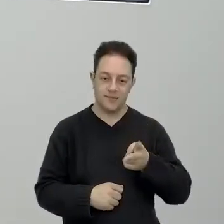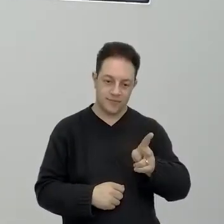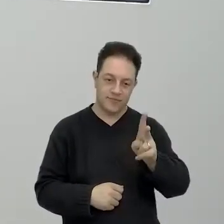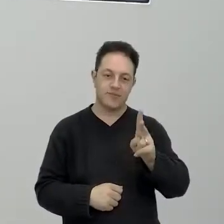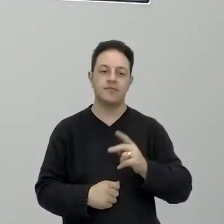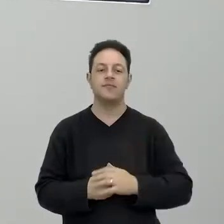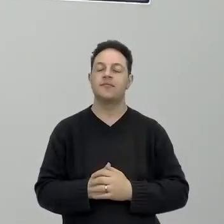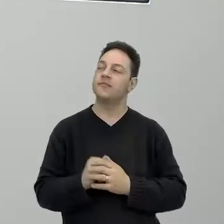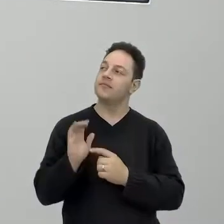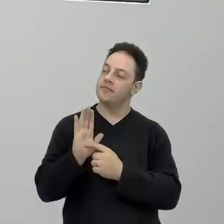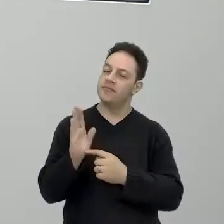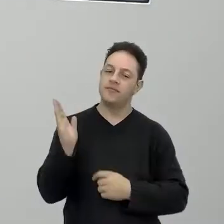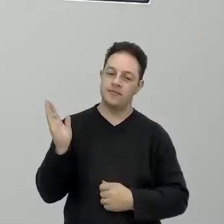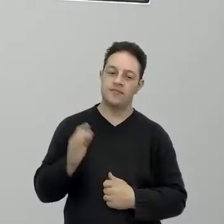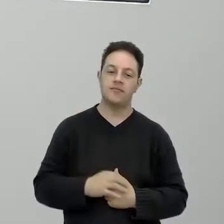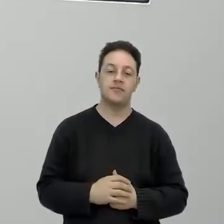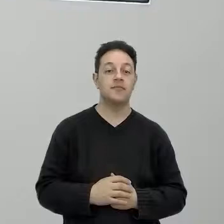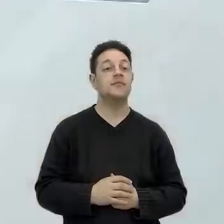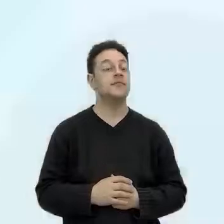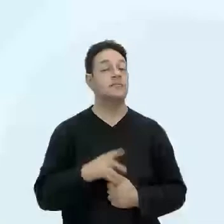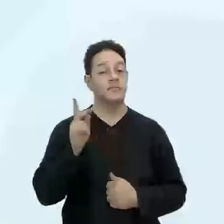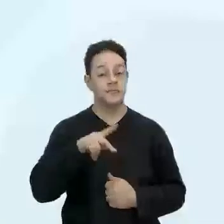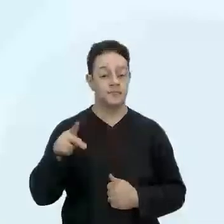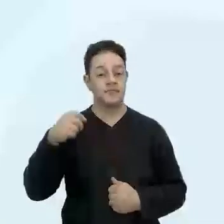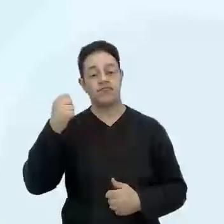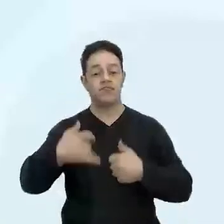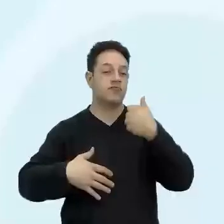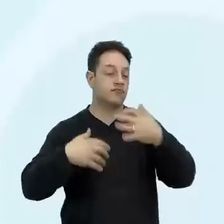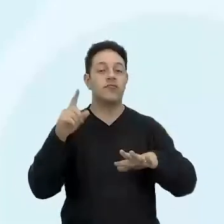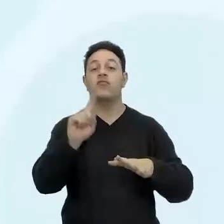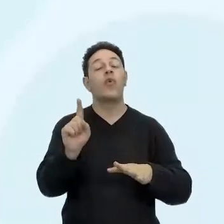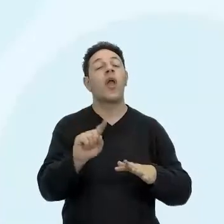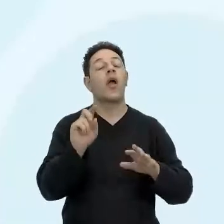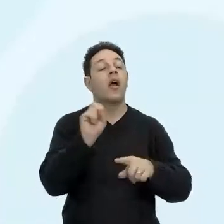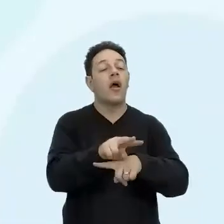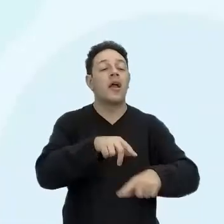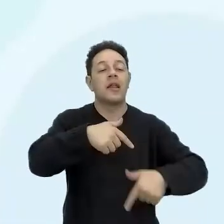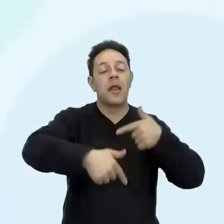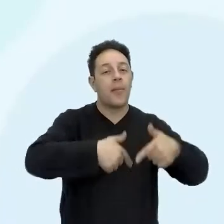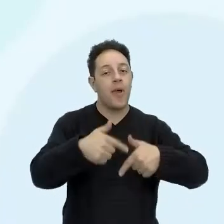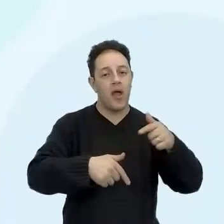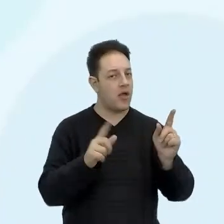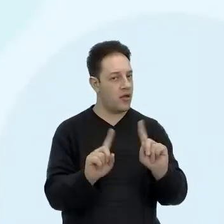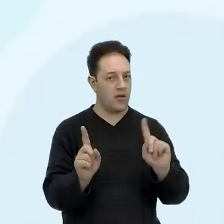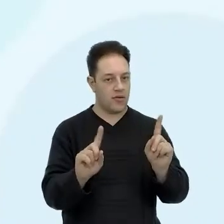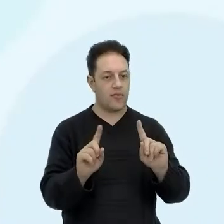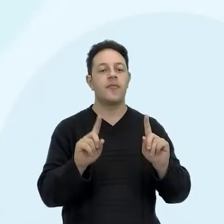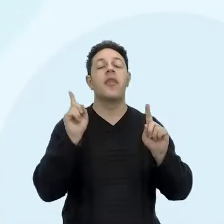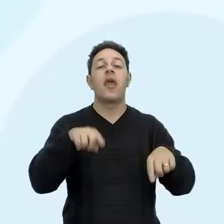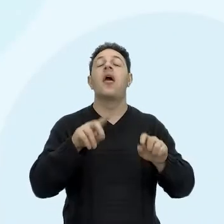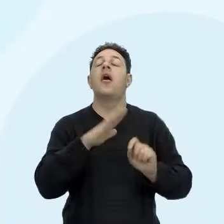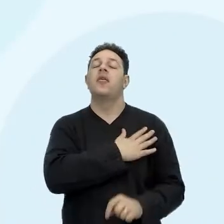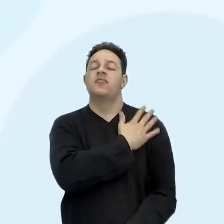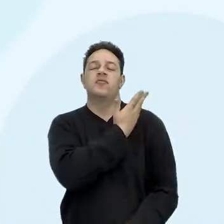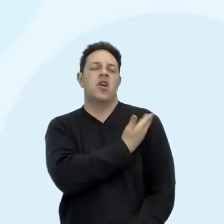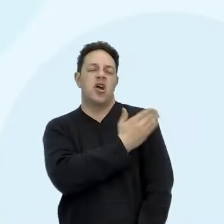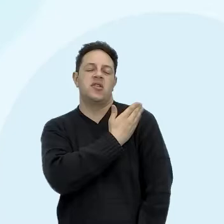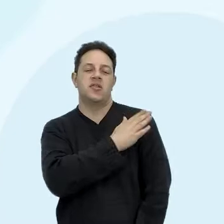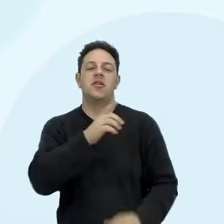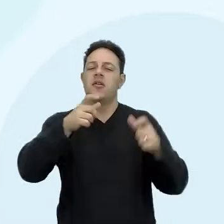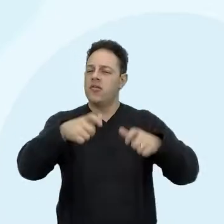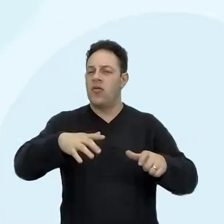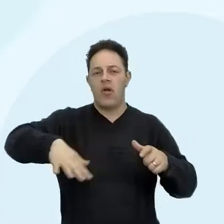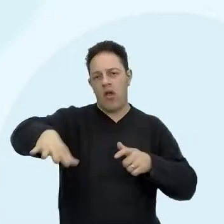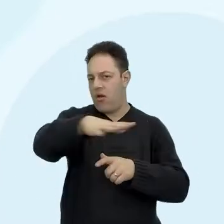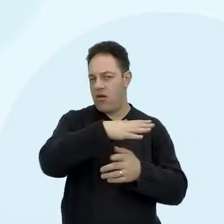a exibição dos slides, né? Então eu estou falando aqui não do mercado de trabalho, né? Mas do racismo. E aqui, como